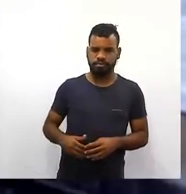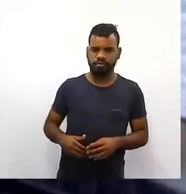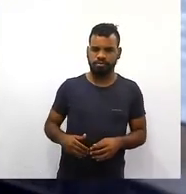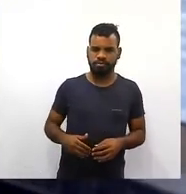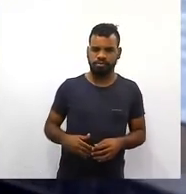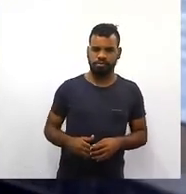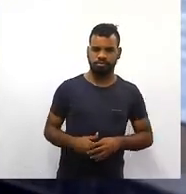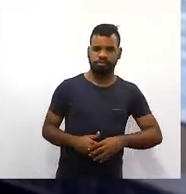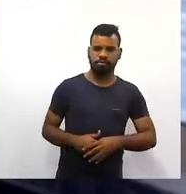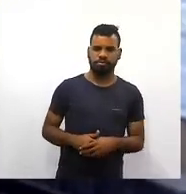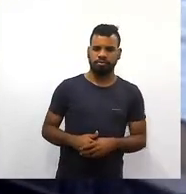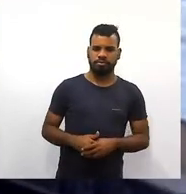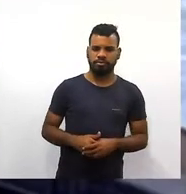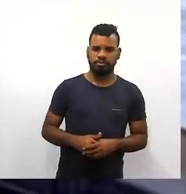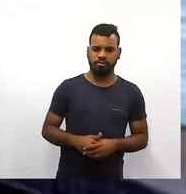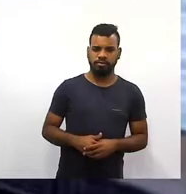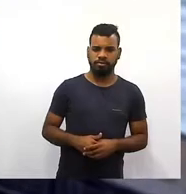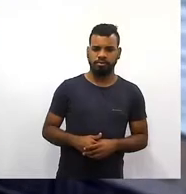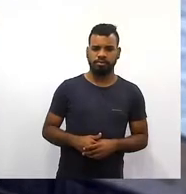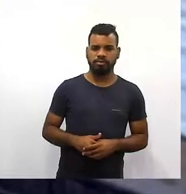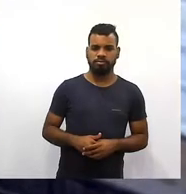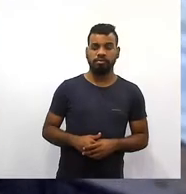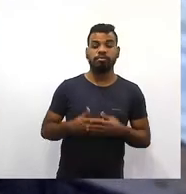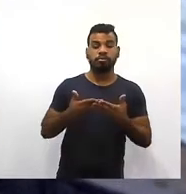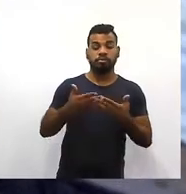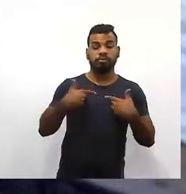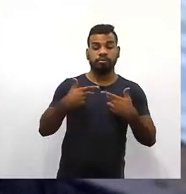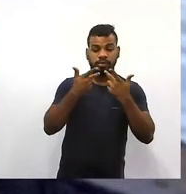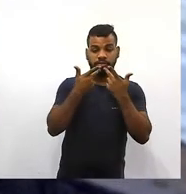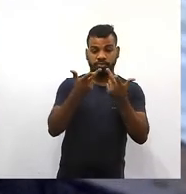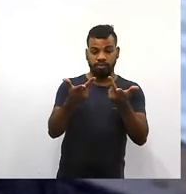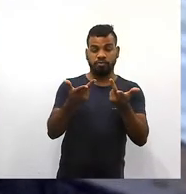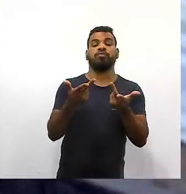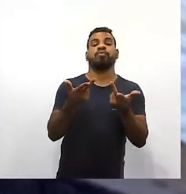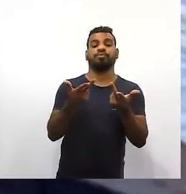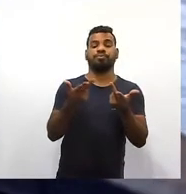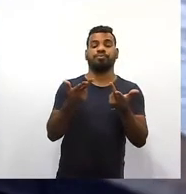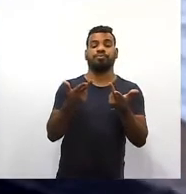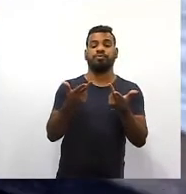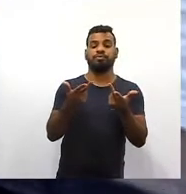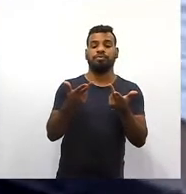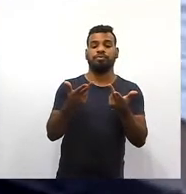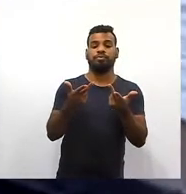fragmento é exatamente o que eu falei para vocês do...